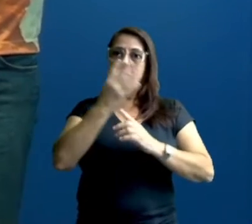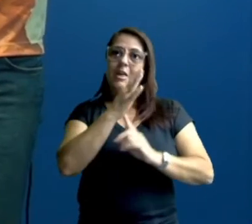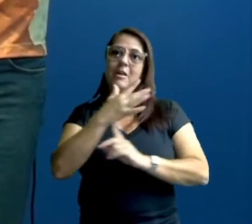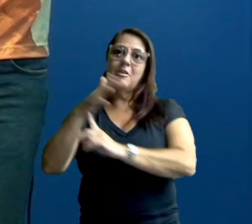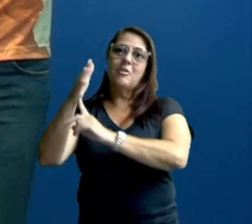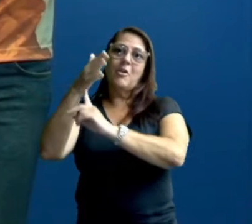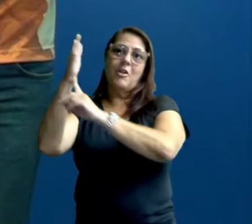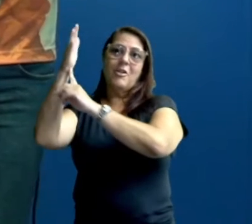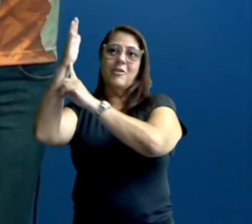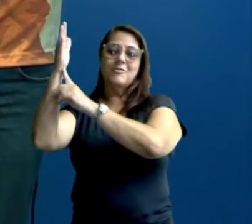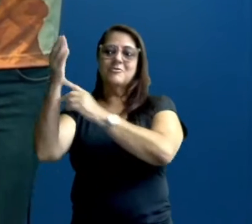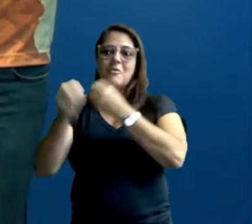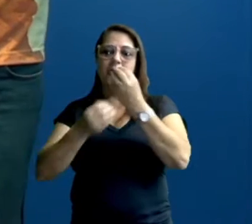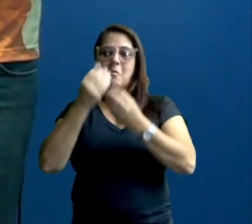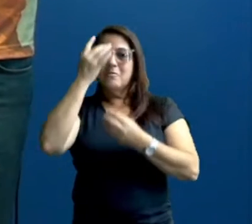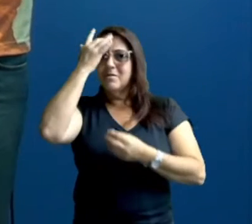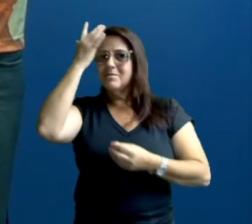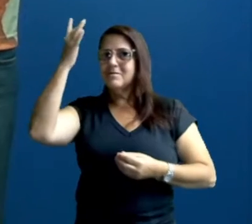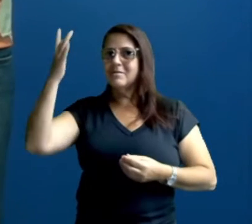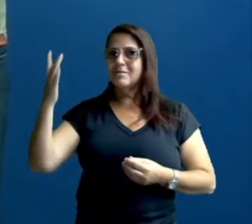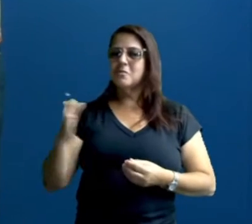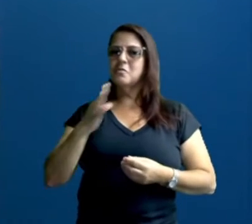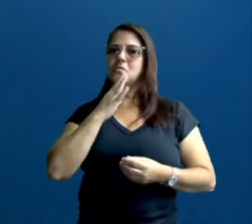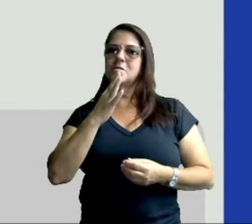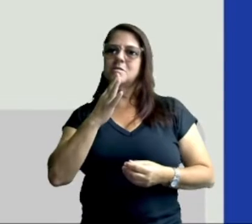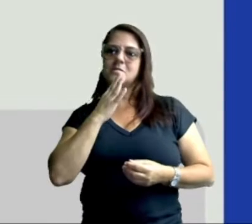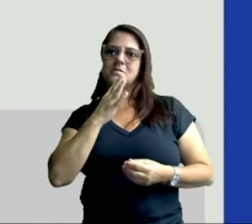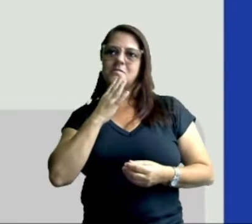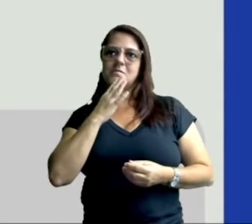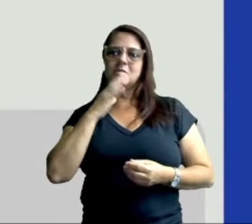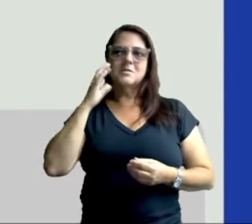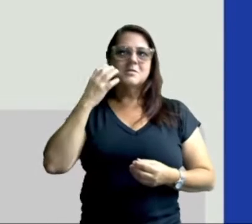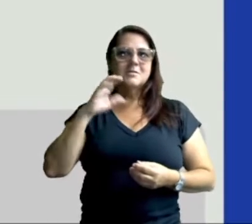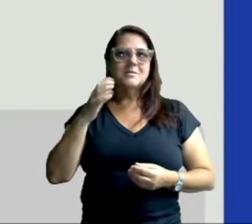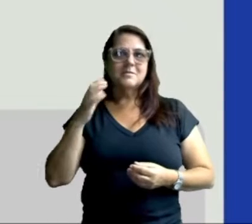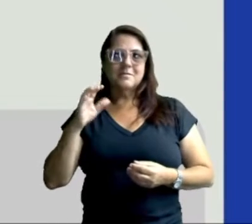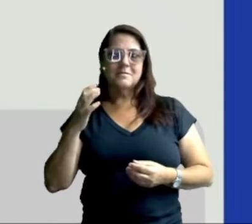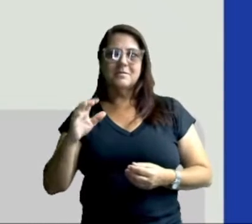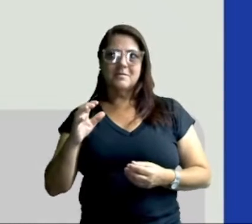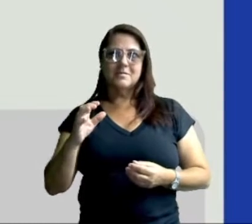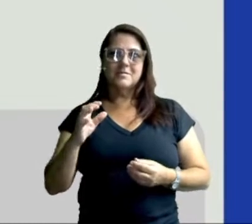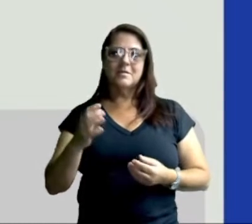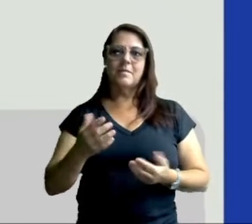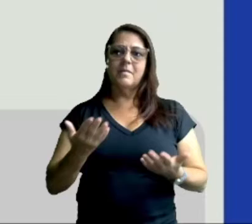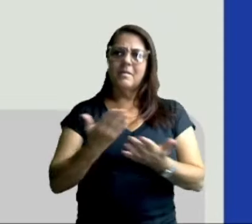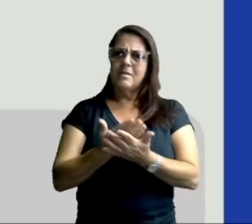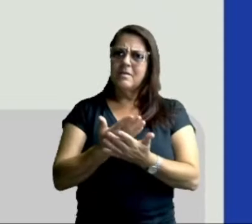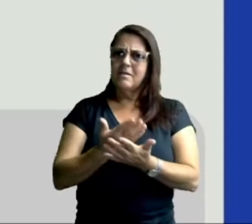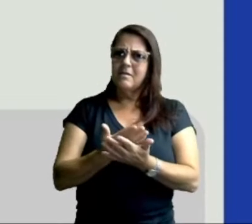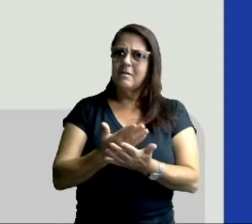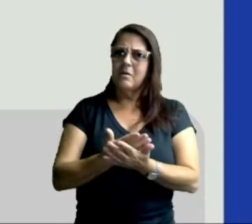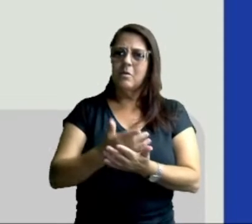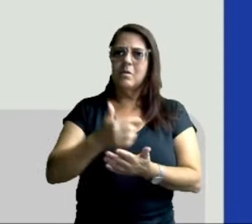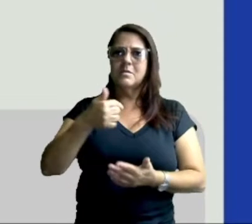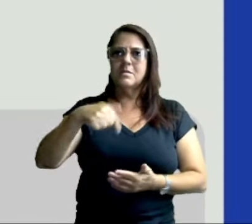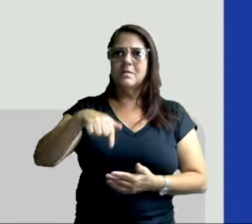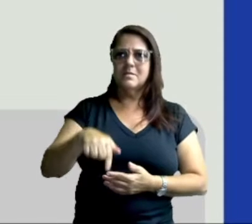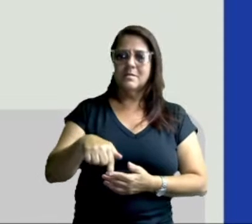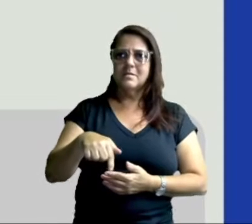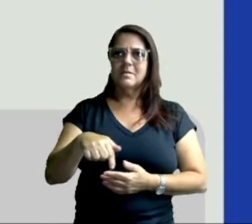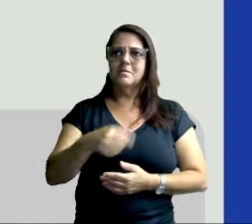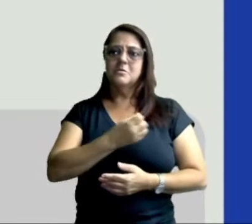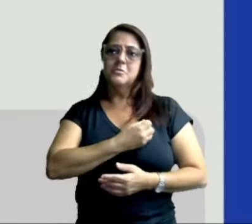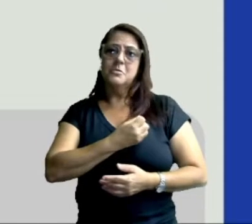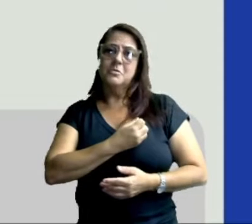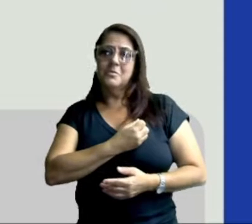tecnológicos como facilitadores do conhecimento científico, né? Ou seja, nessa nossa aula de número